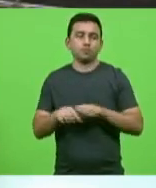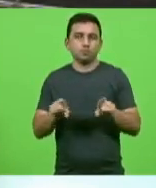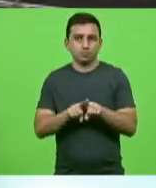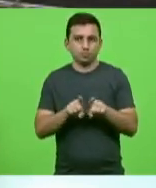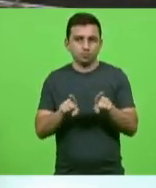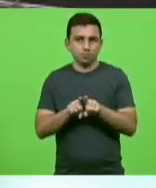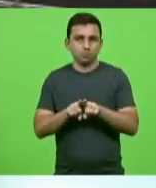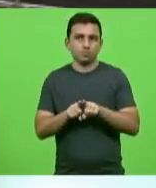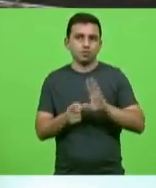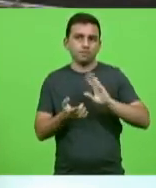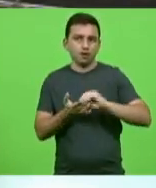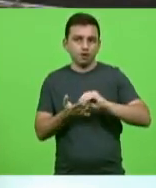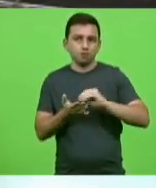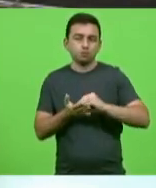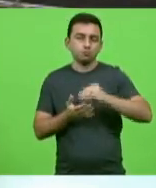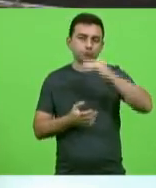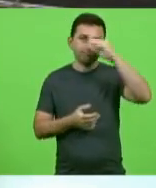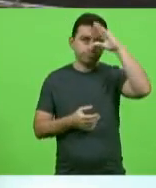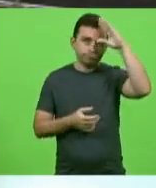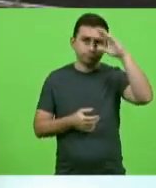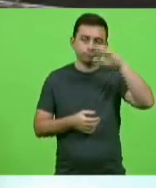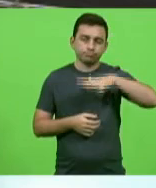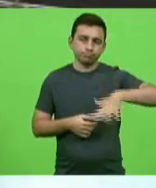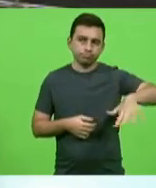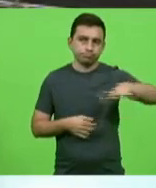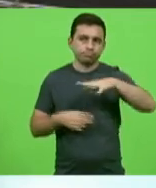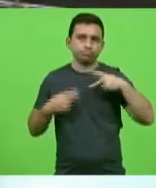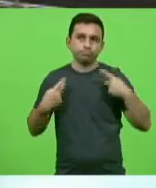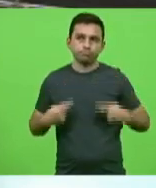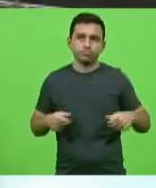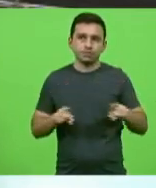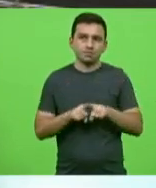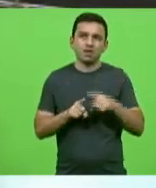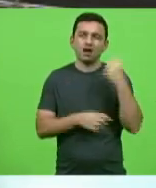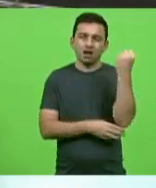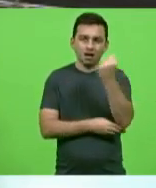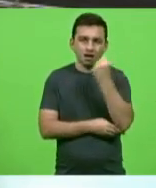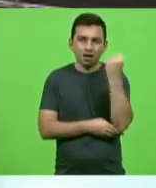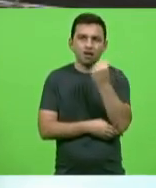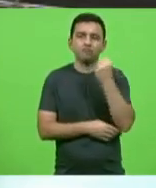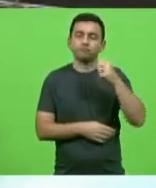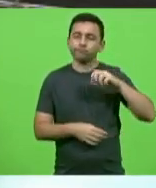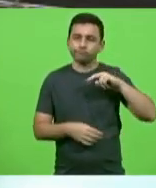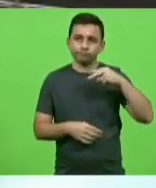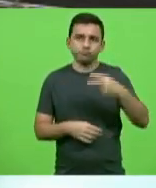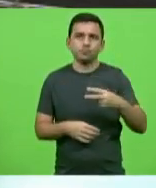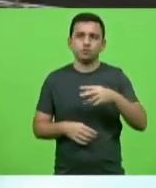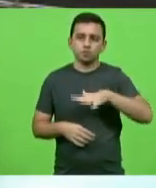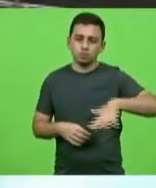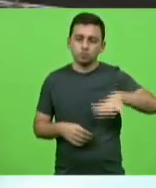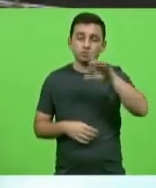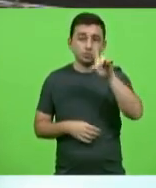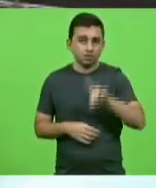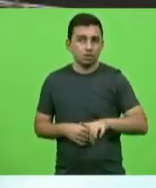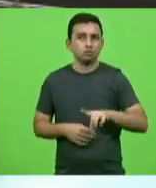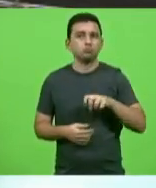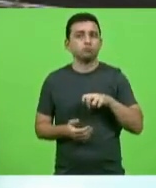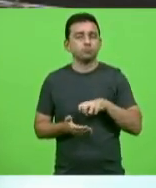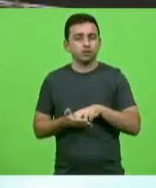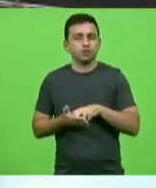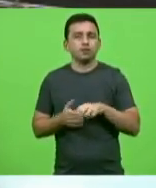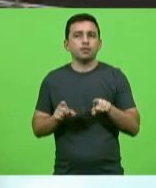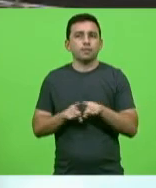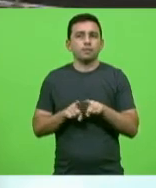na precariedade do conhecimento humano bem como na gravidade das consequências do Direito Penal